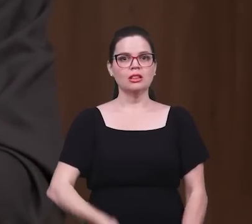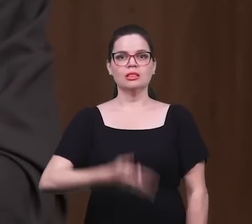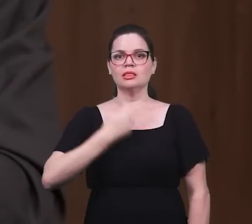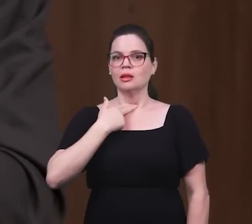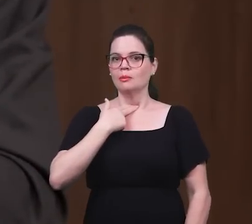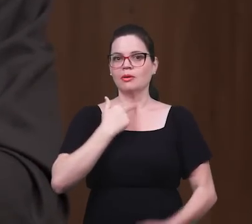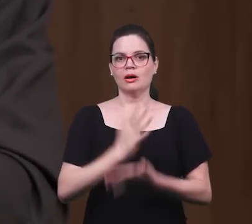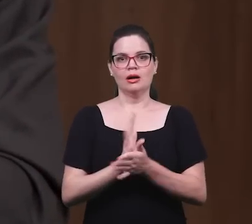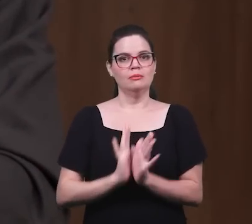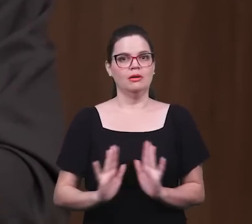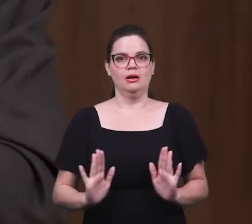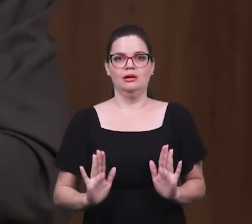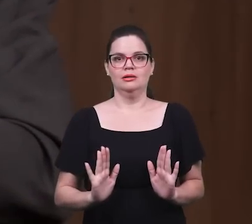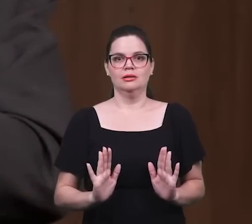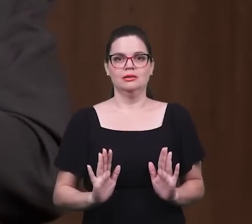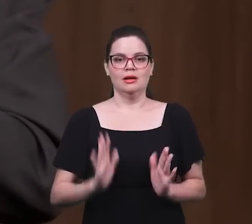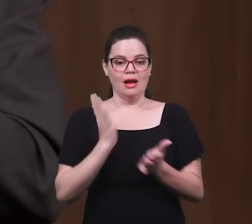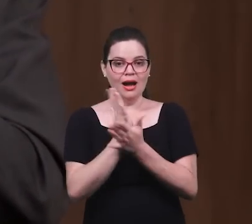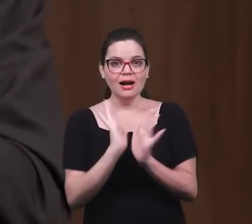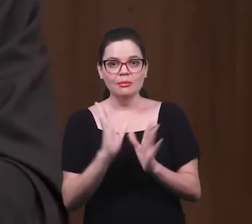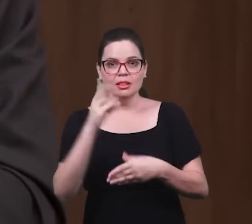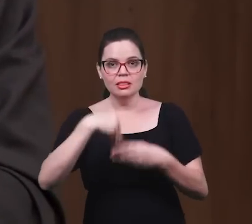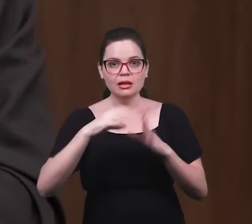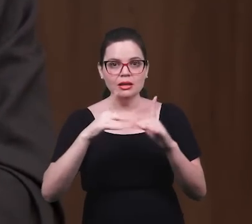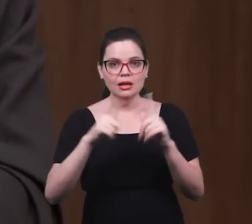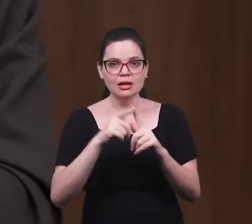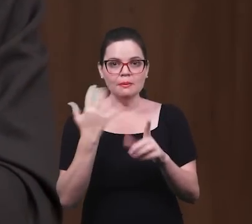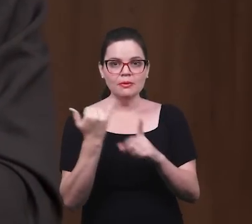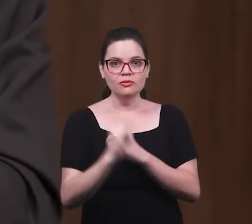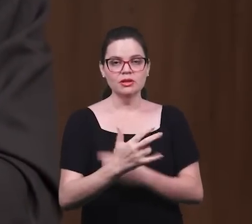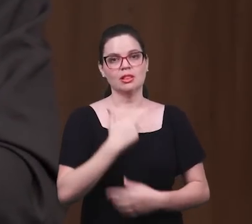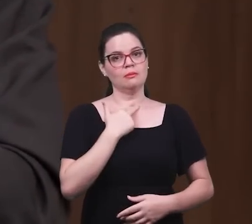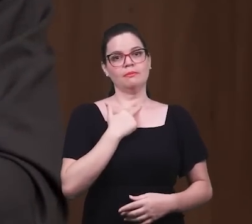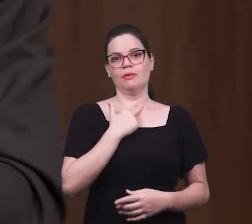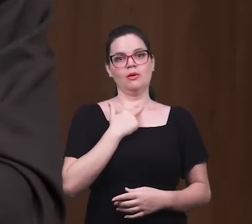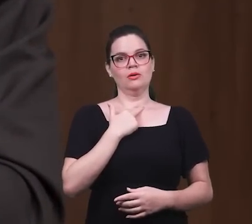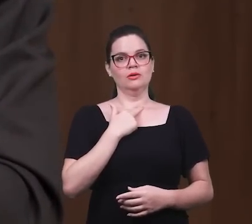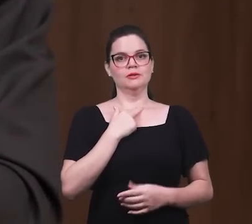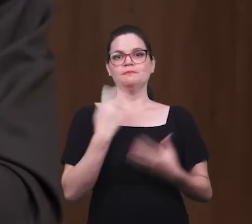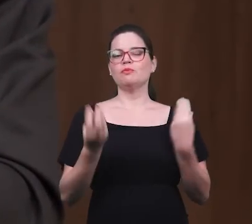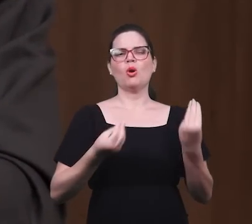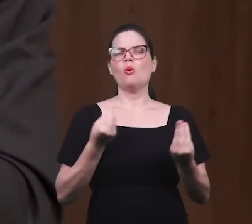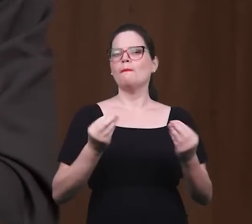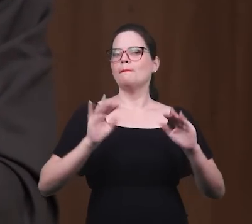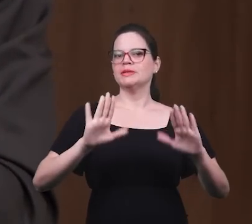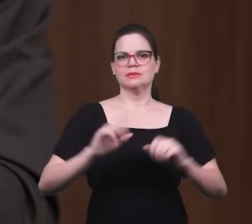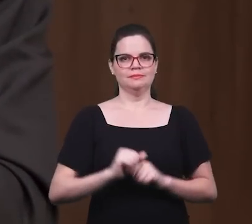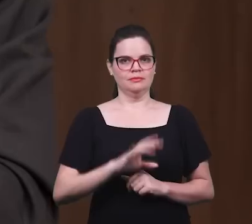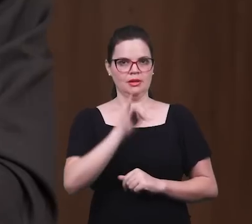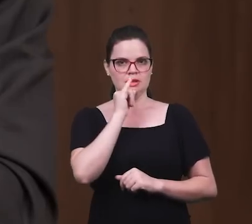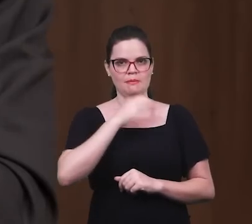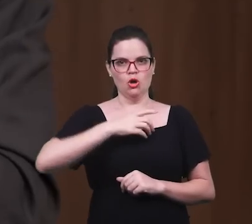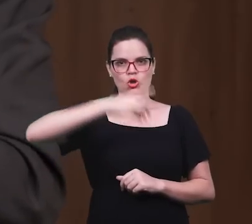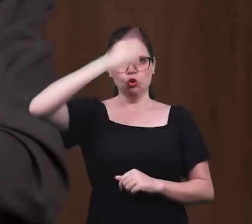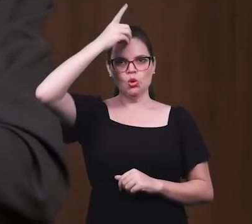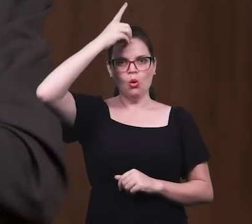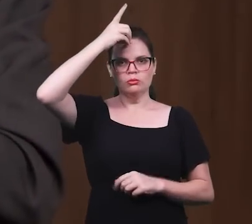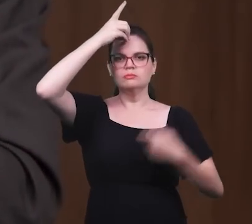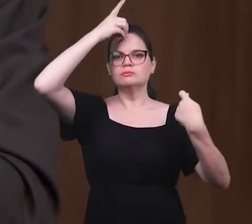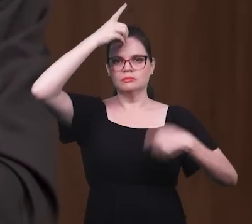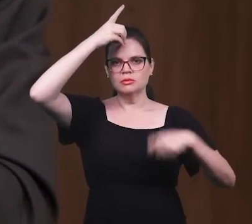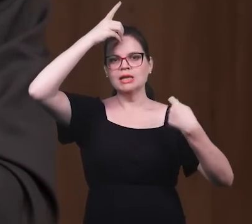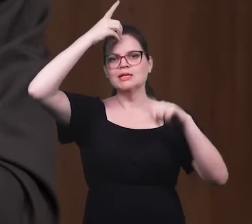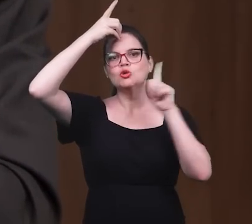não pode morrer na família. Ou seja, na prática, o que é isso? Os dons espirituais, o dom de profecia não pode morrer. Você tem que